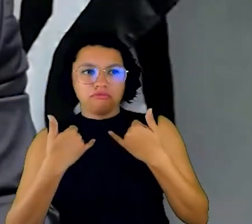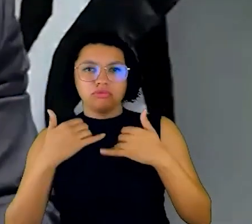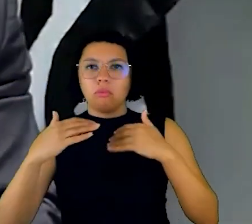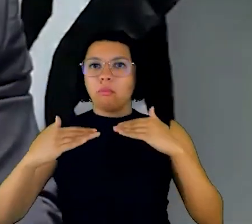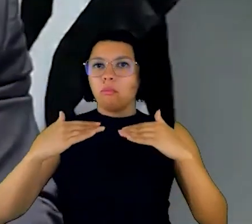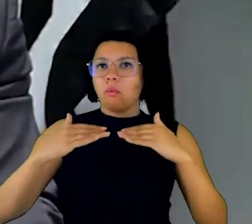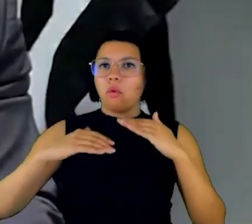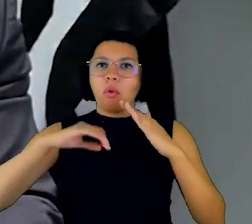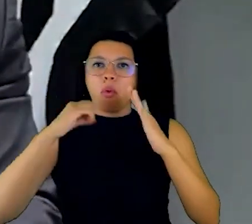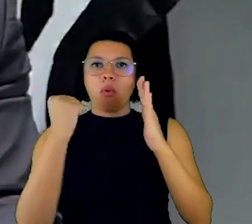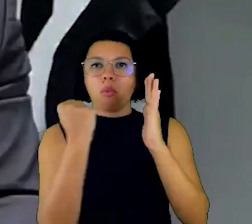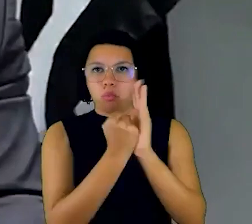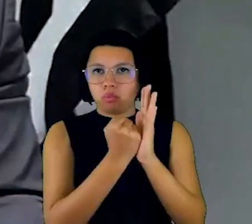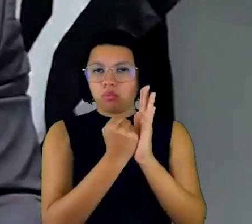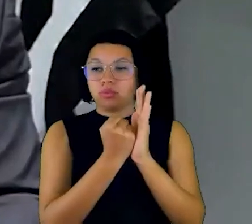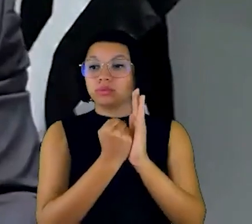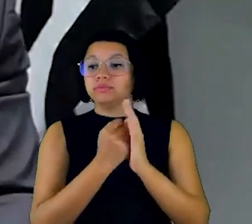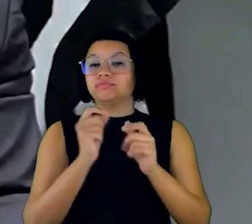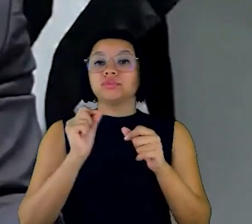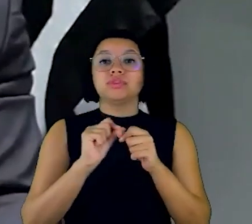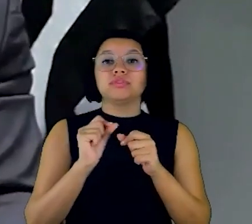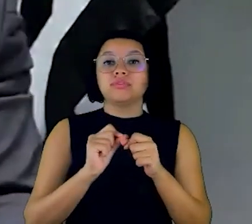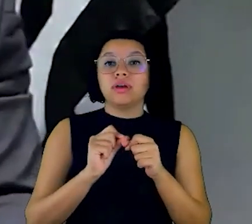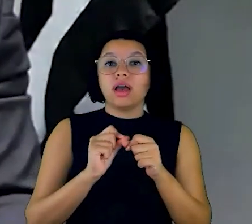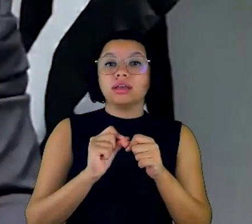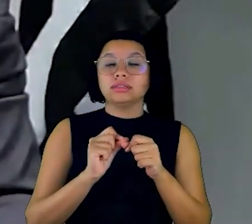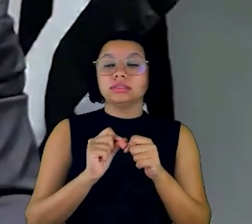das movimentações patrimoniais que